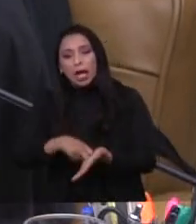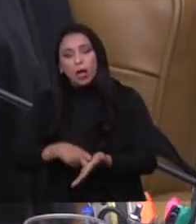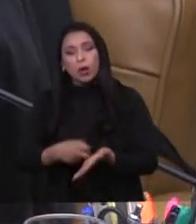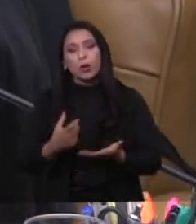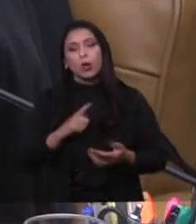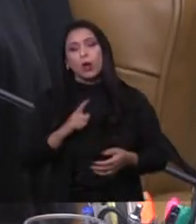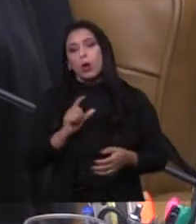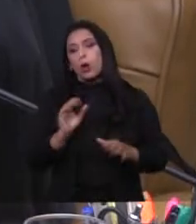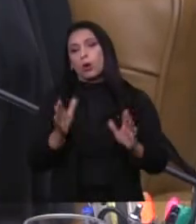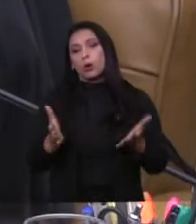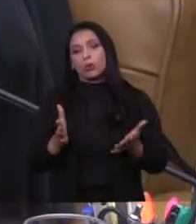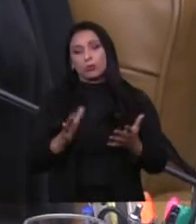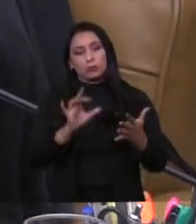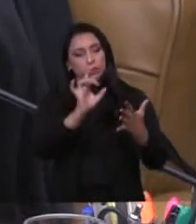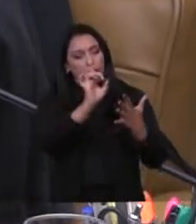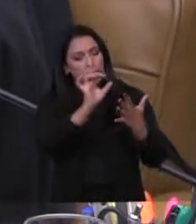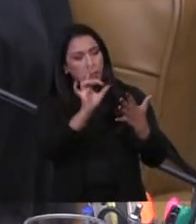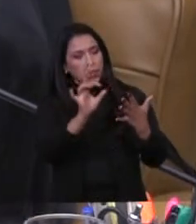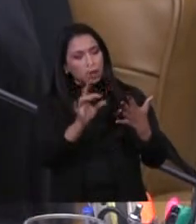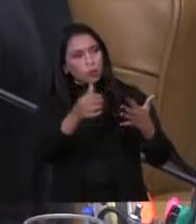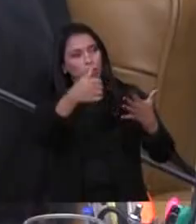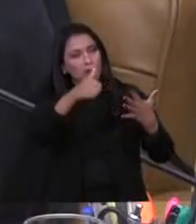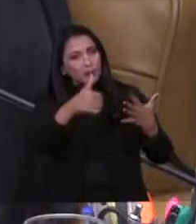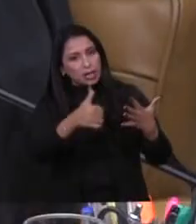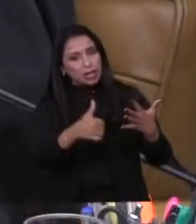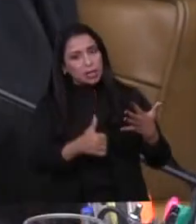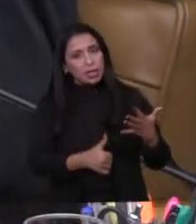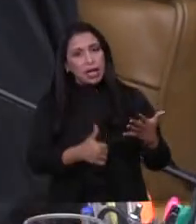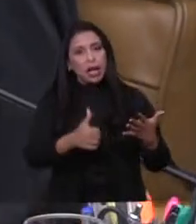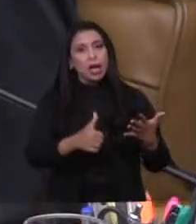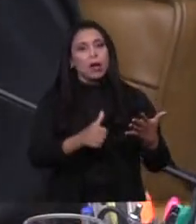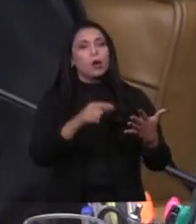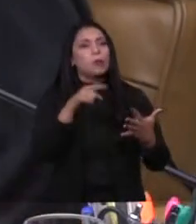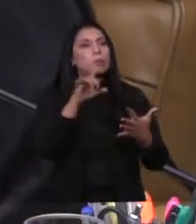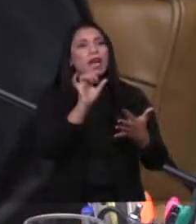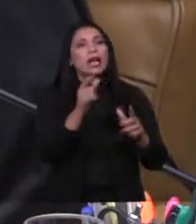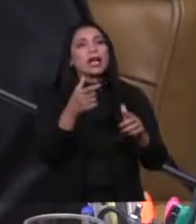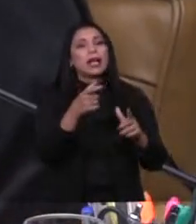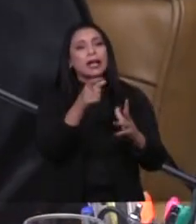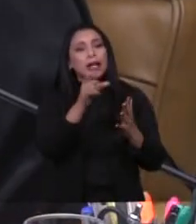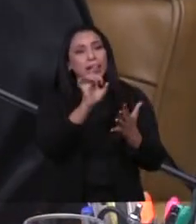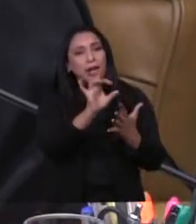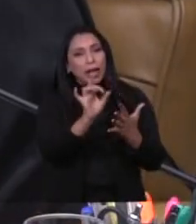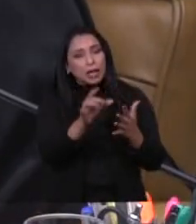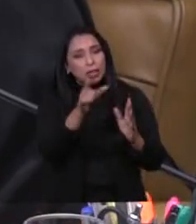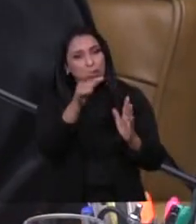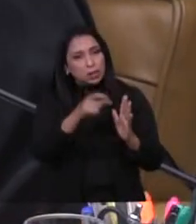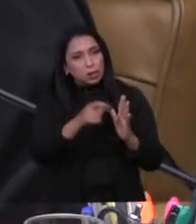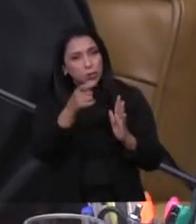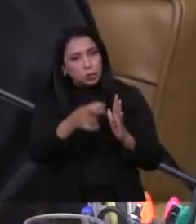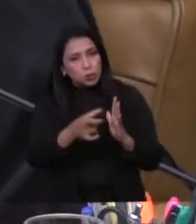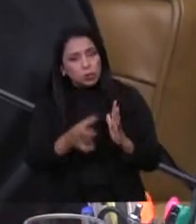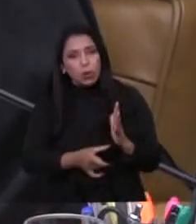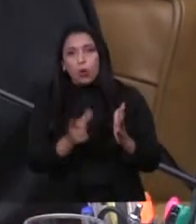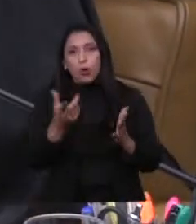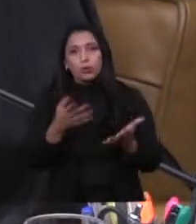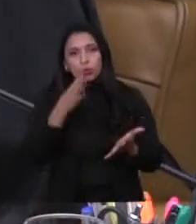tocante, uma vez enquadrado, na avaliação da pena correspondente a cada um dos